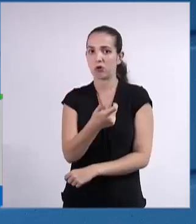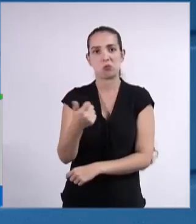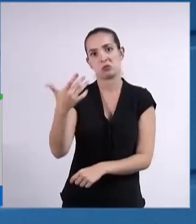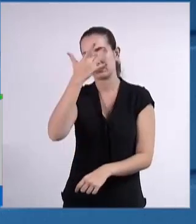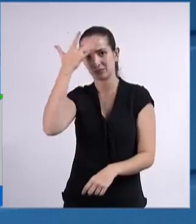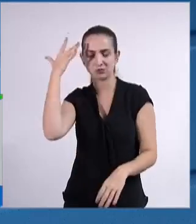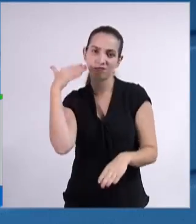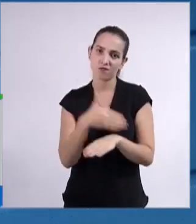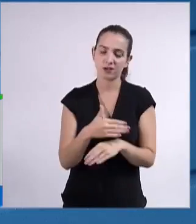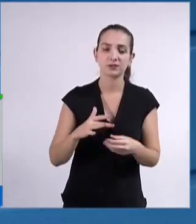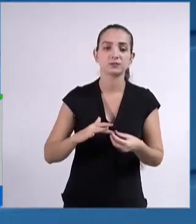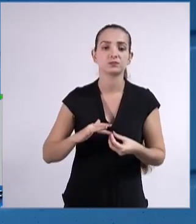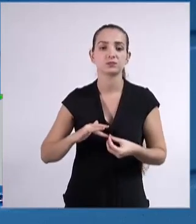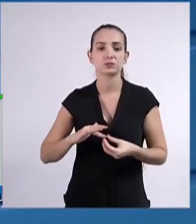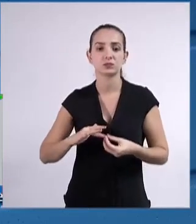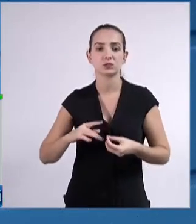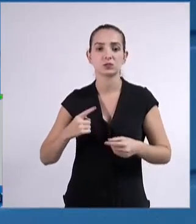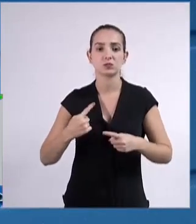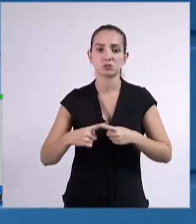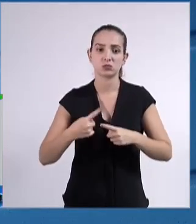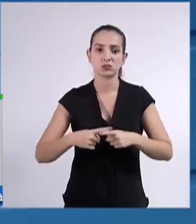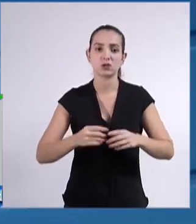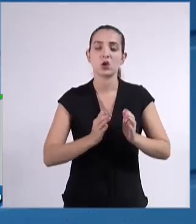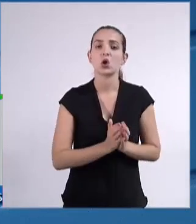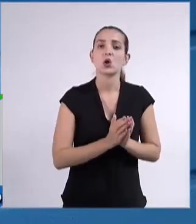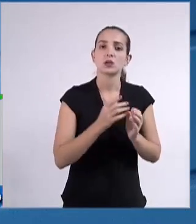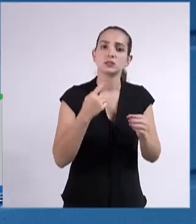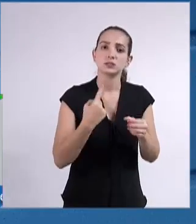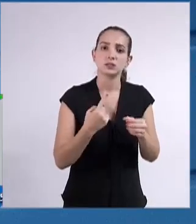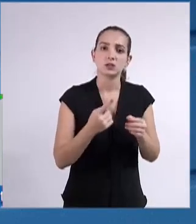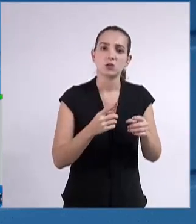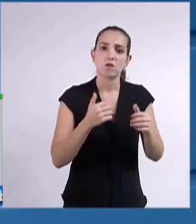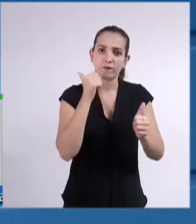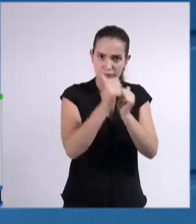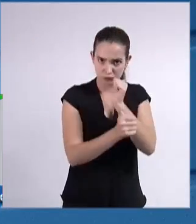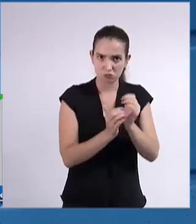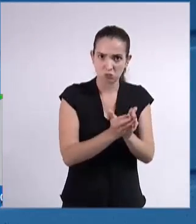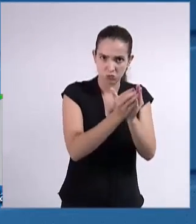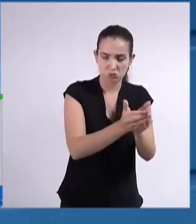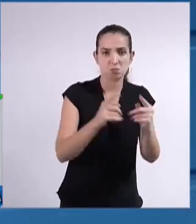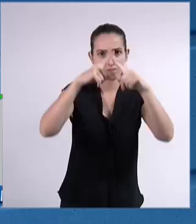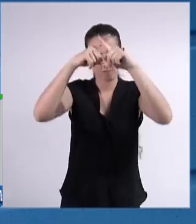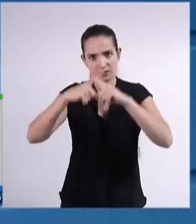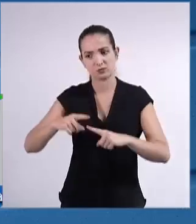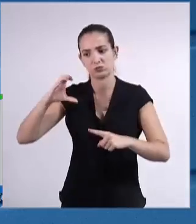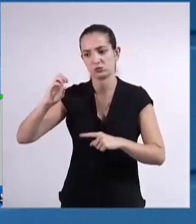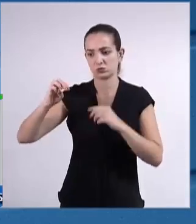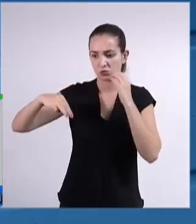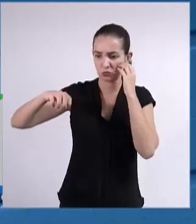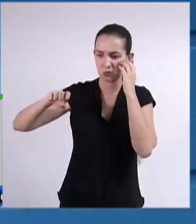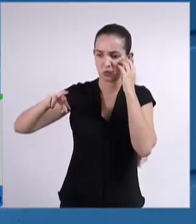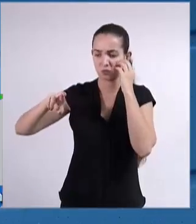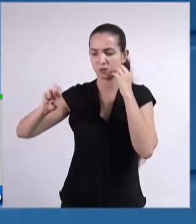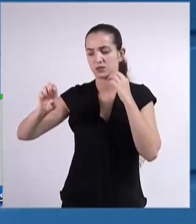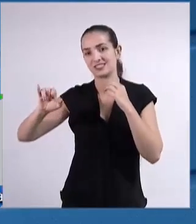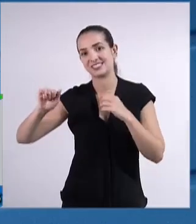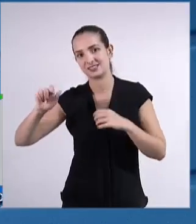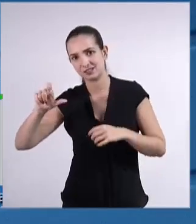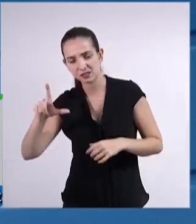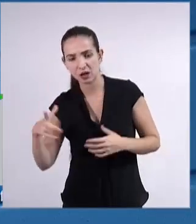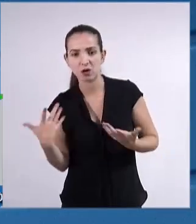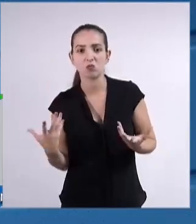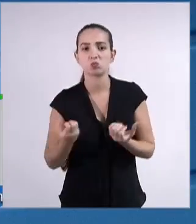Comercial, time da capital, o Corumbaense, um time, né, de uma cidade de um grande número